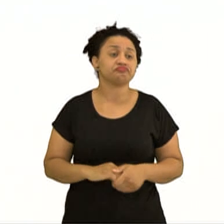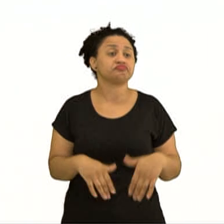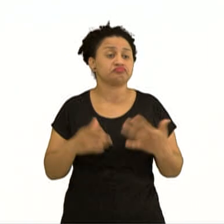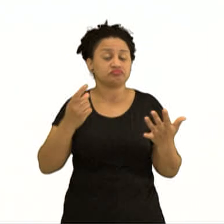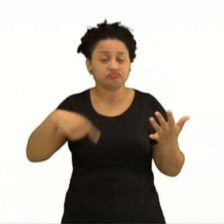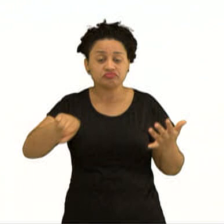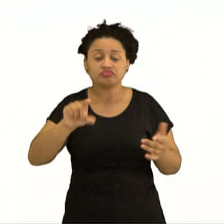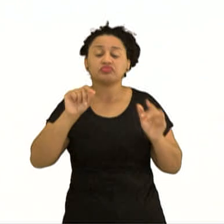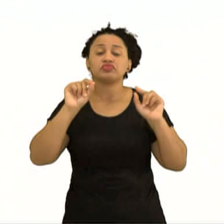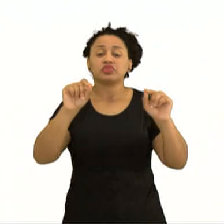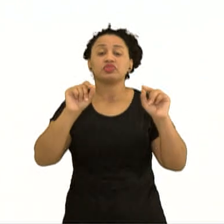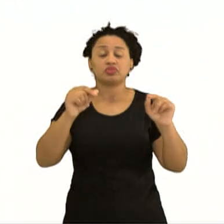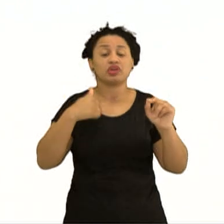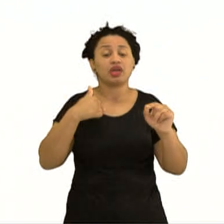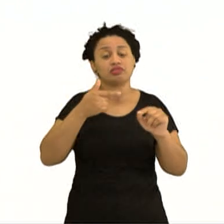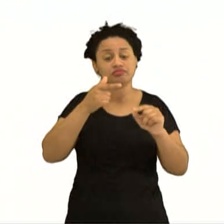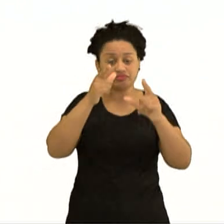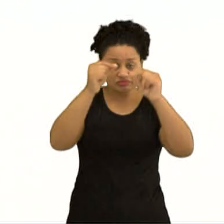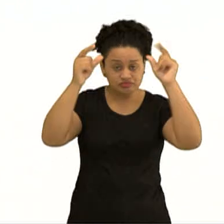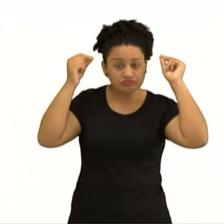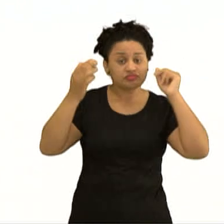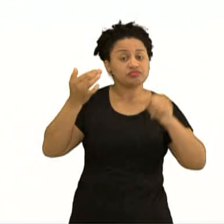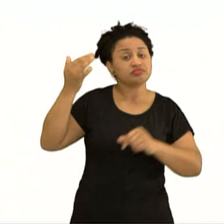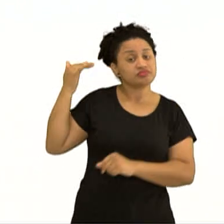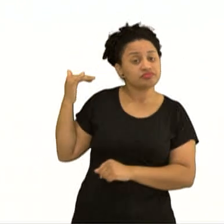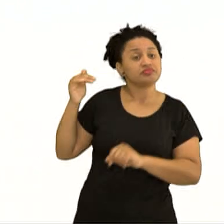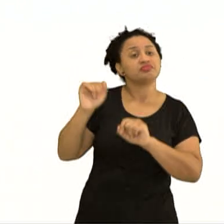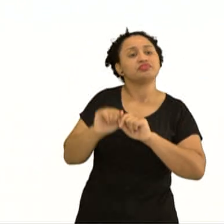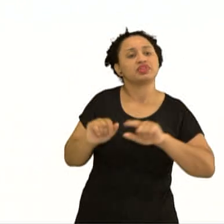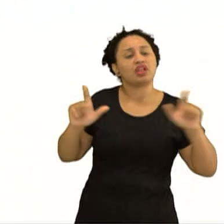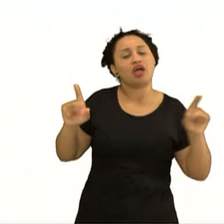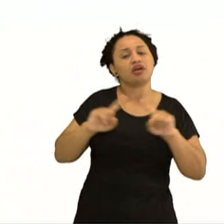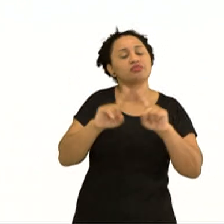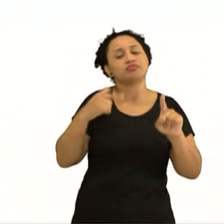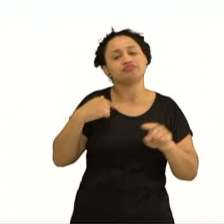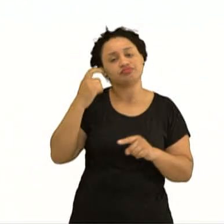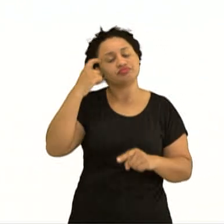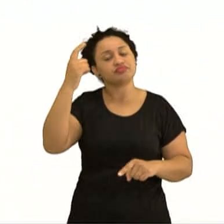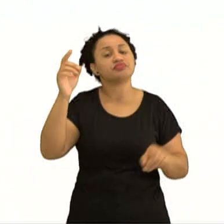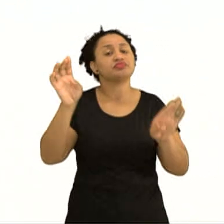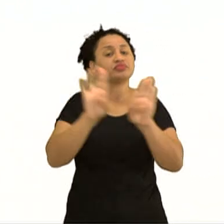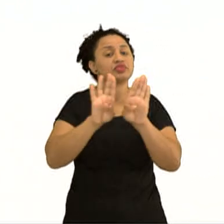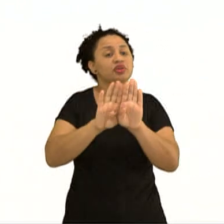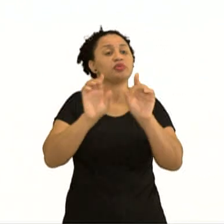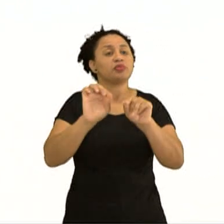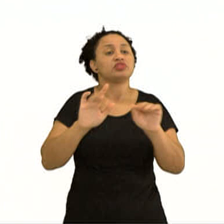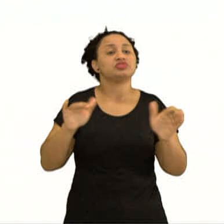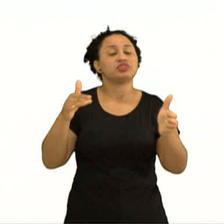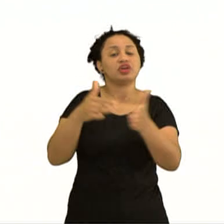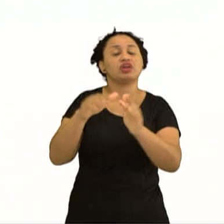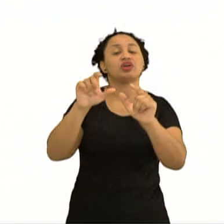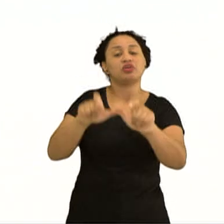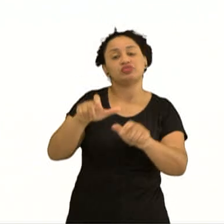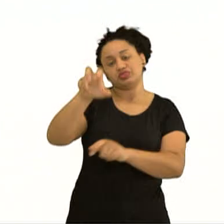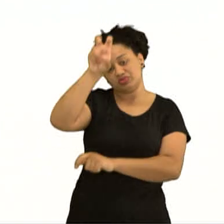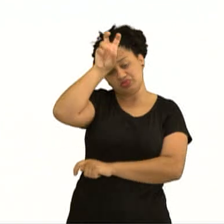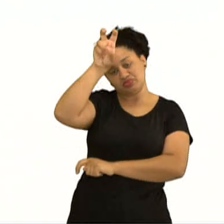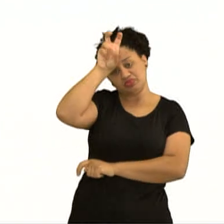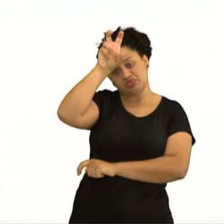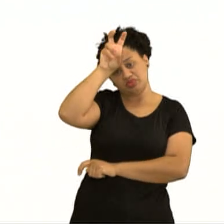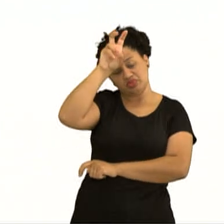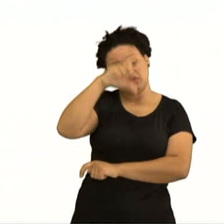Eles se referiam à Grécia Antiga, é claro, mas essa ideia pode ser traçada até o Egito e seus